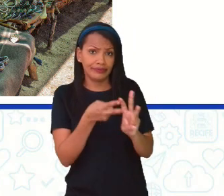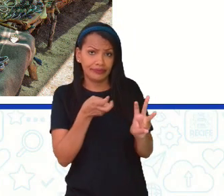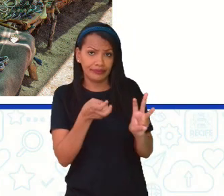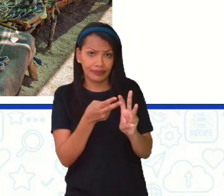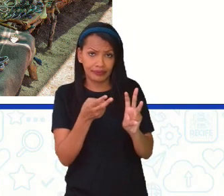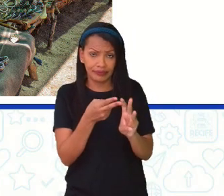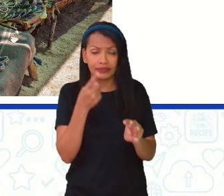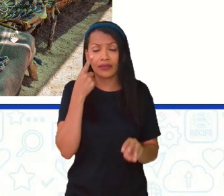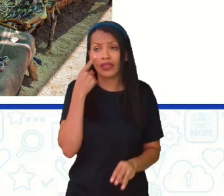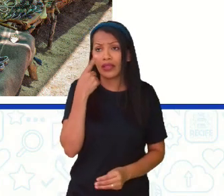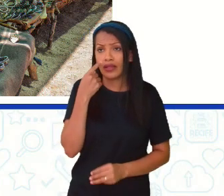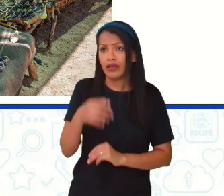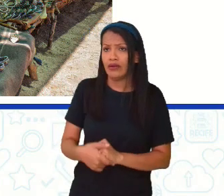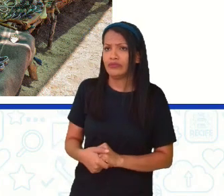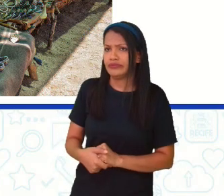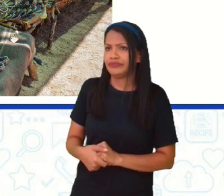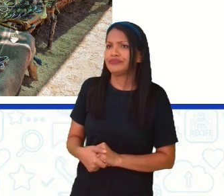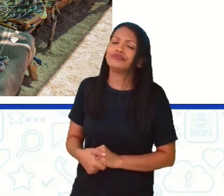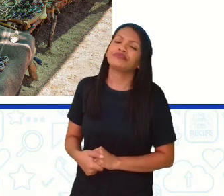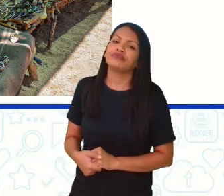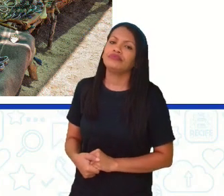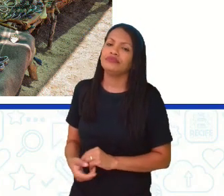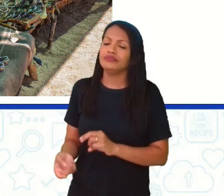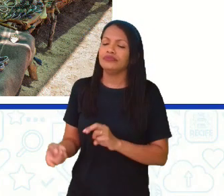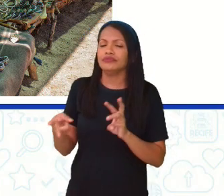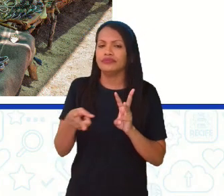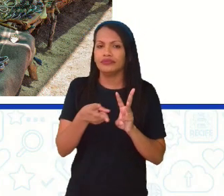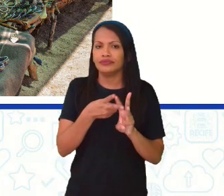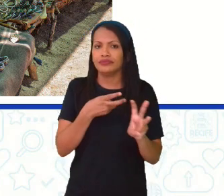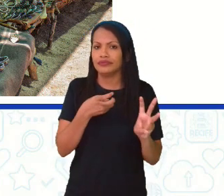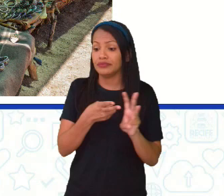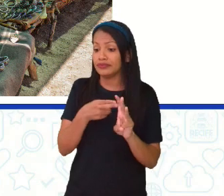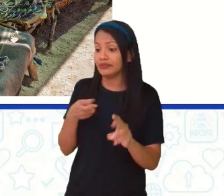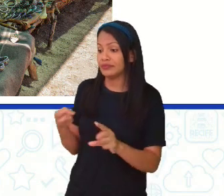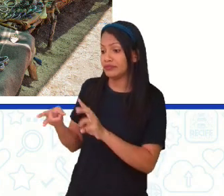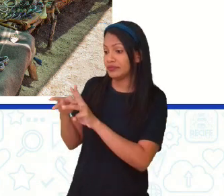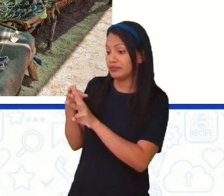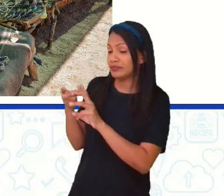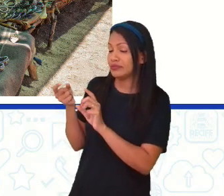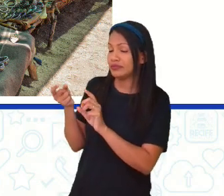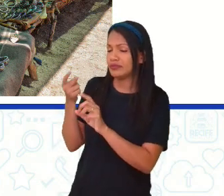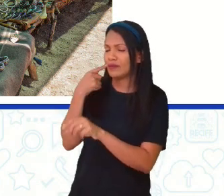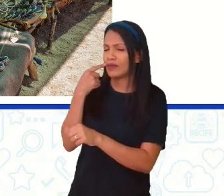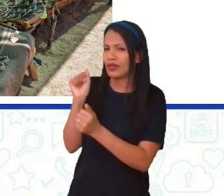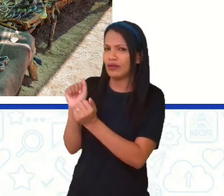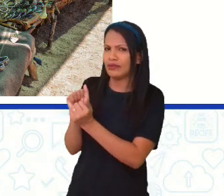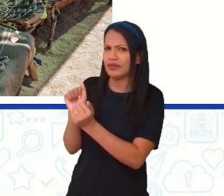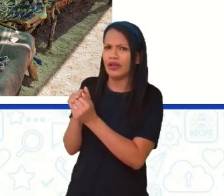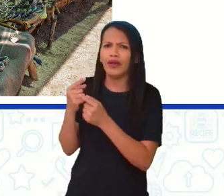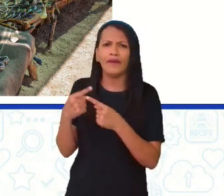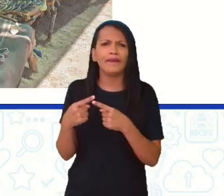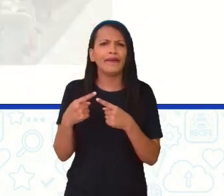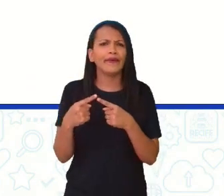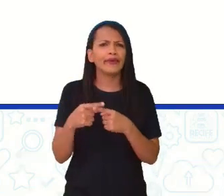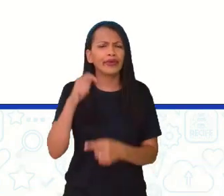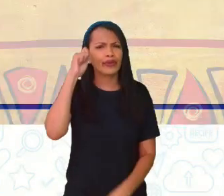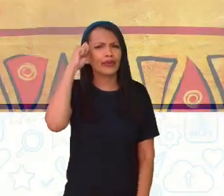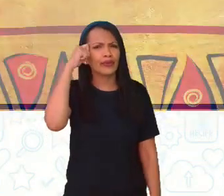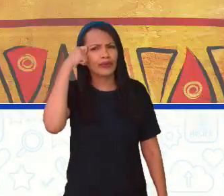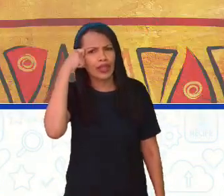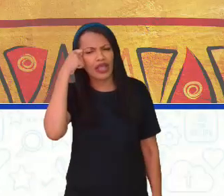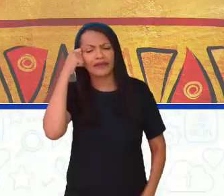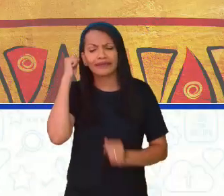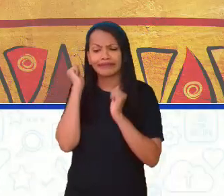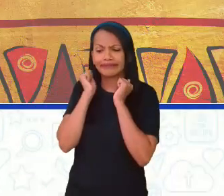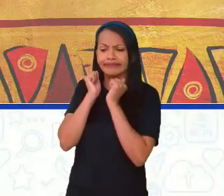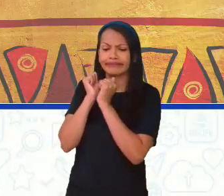africana. Né? Então, por que o negro africano, né, foi trazido para o Brasil na condição de escravo? Primeiro, eu queria dizer para